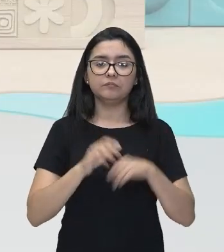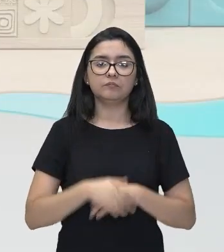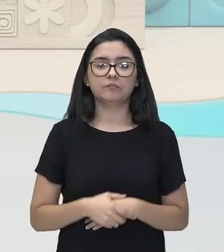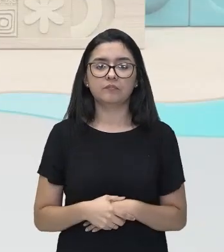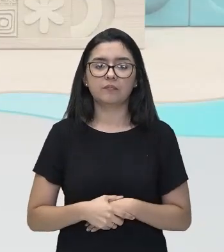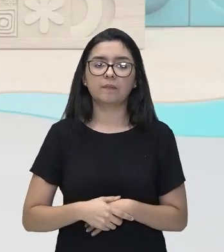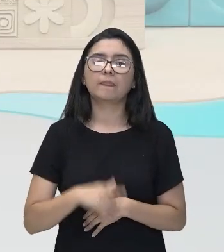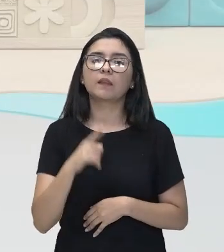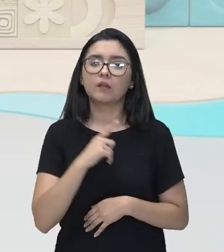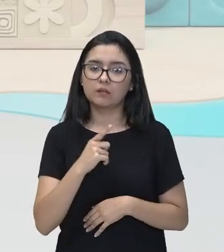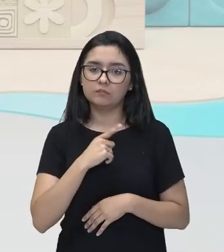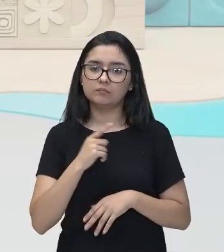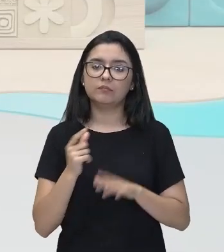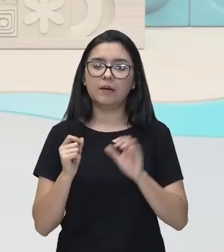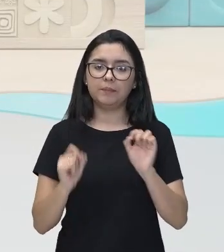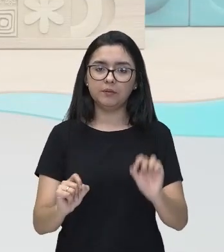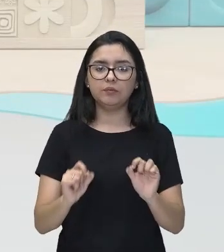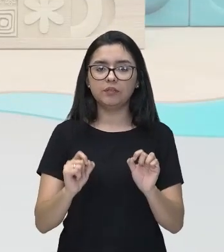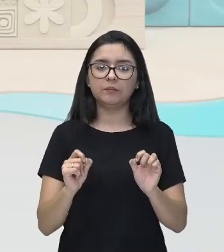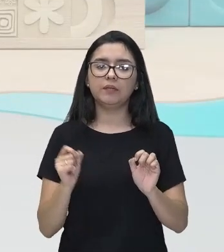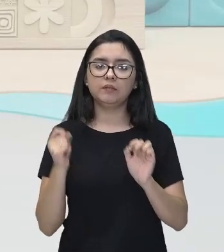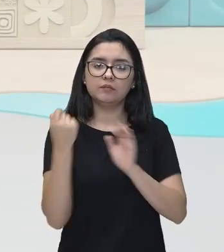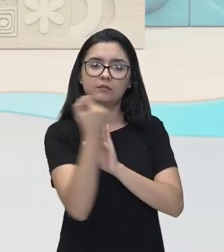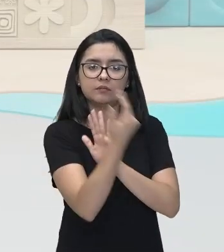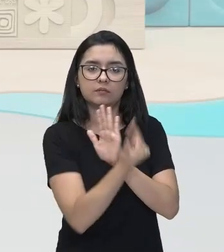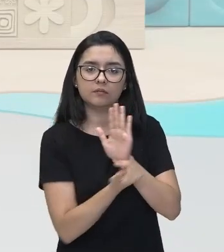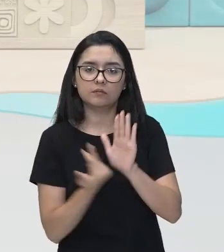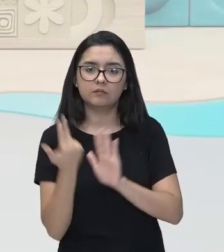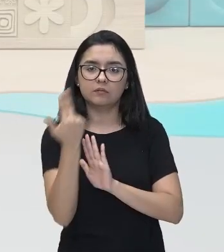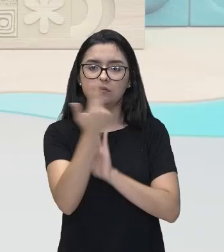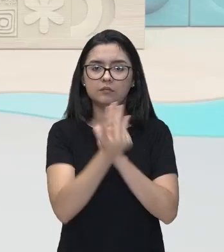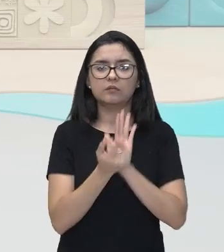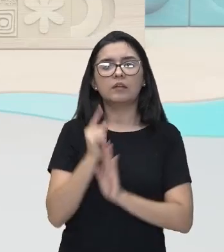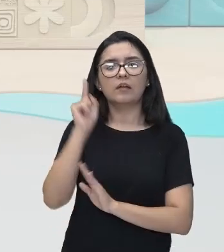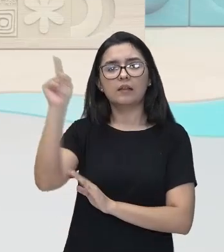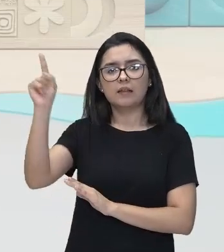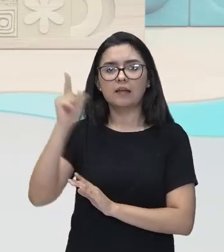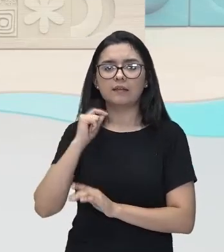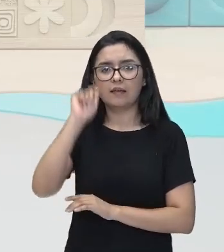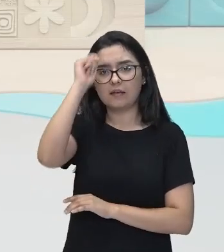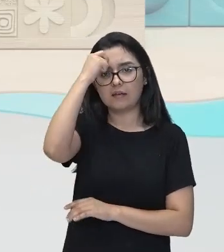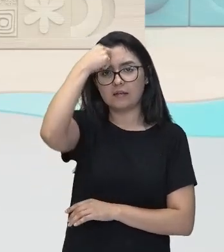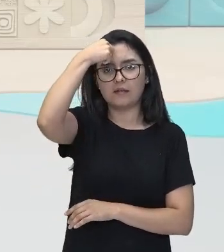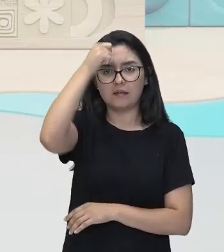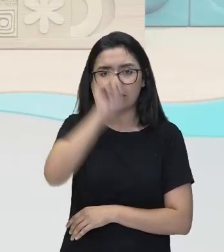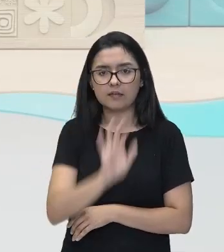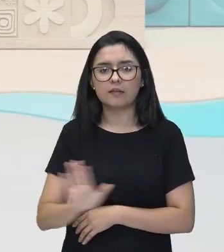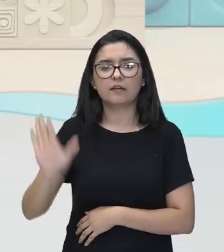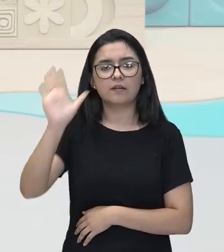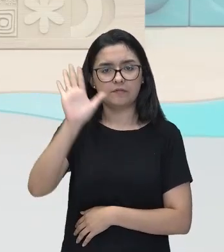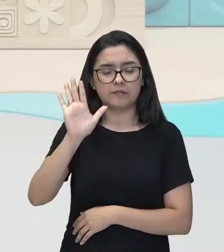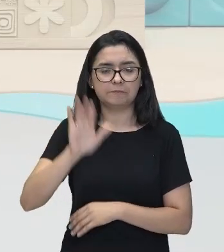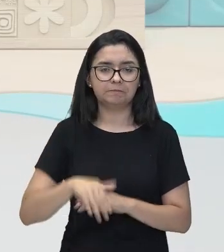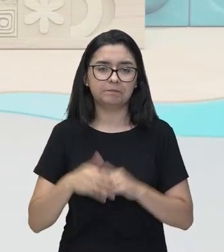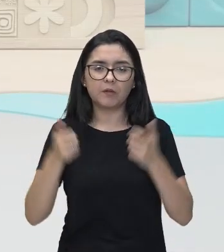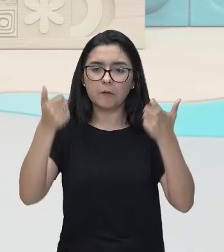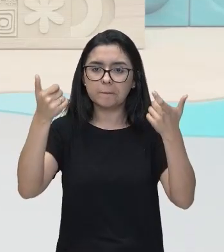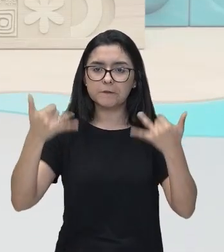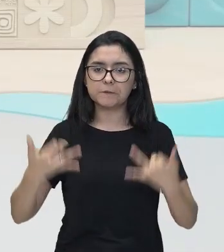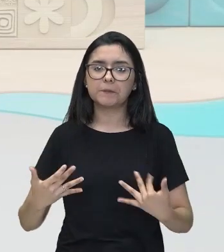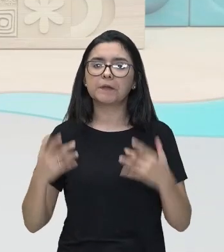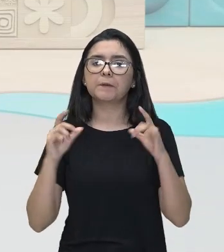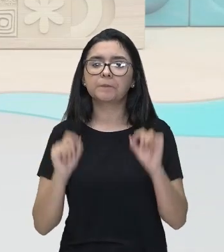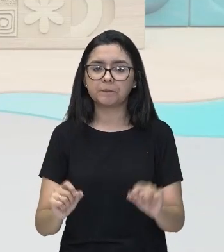o grafismo também, que é produzido lá na África. Como eu falei para vocês, a África ela